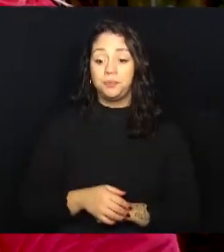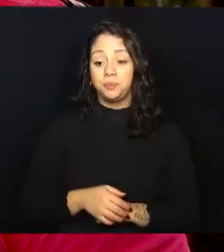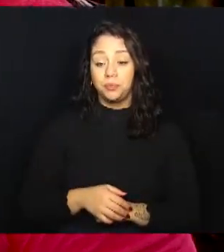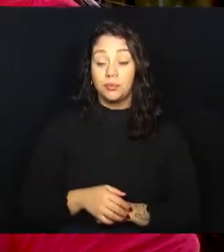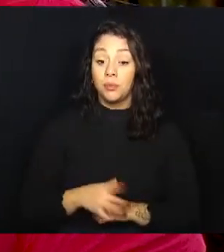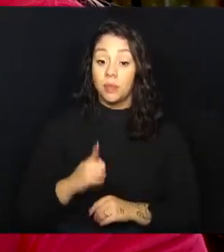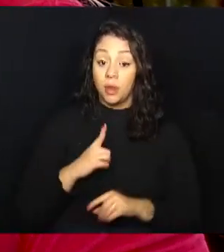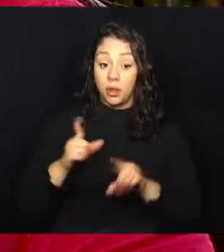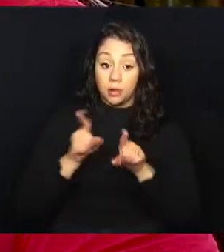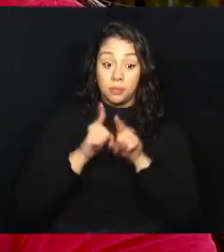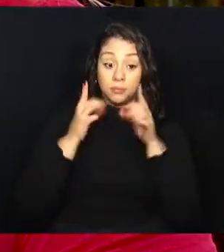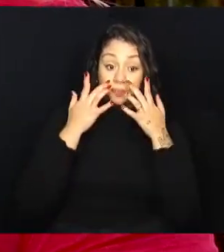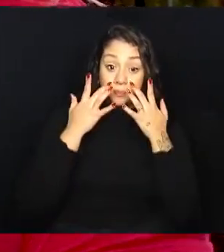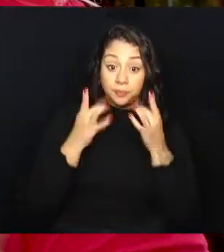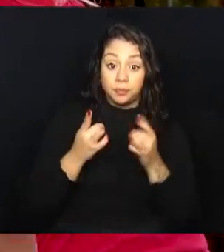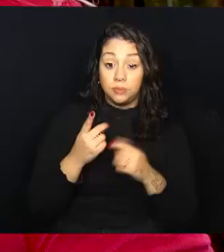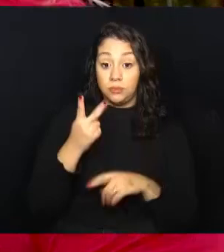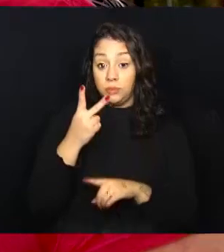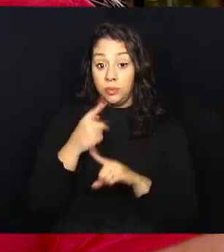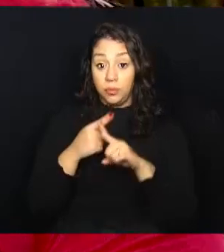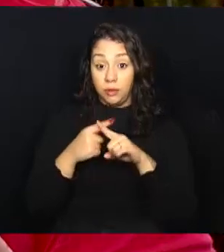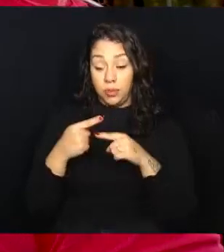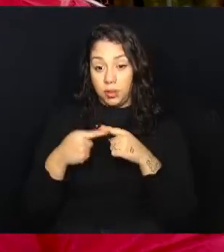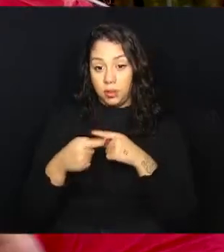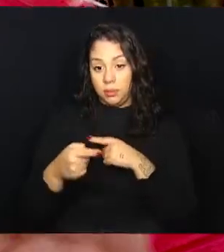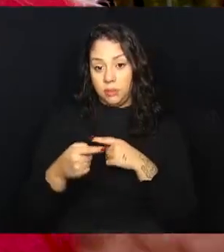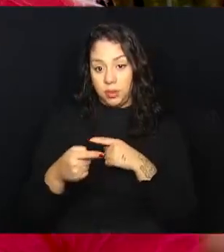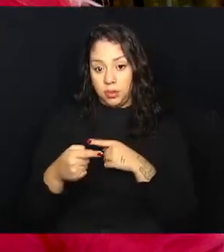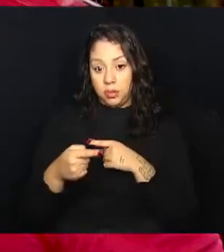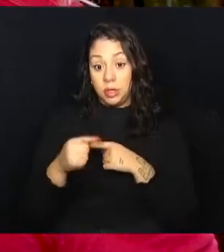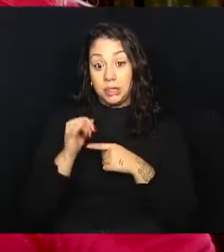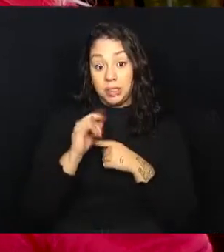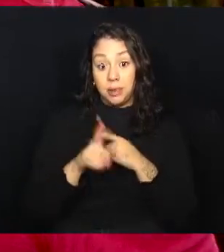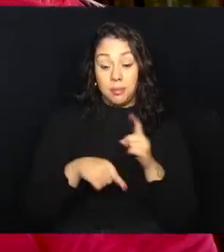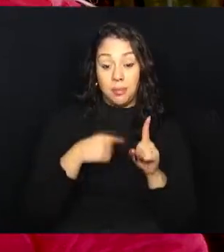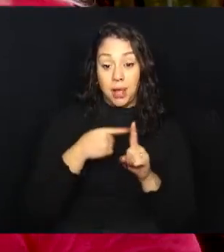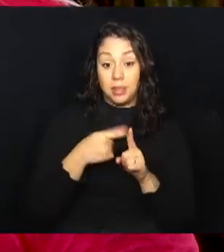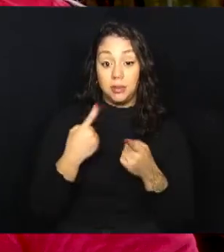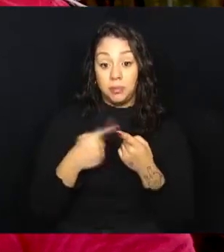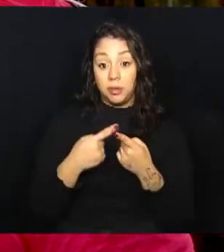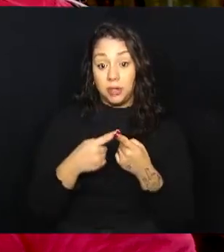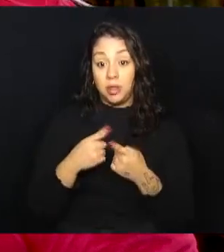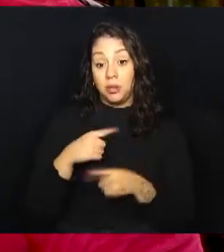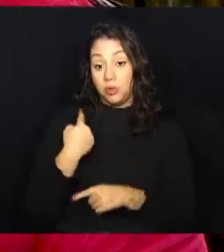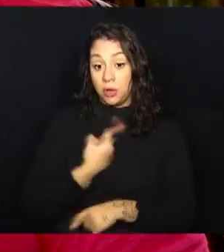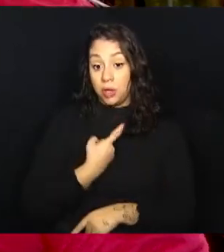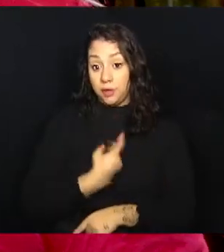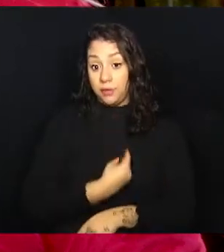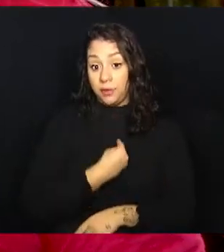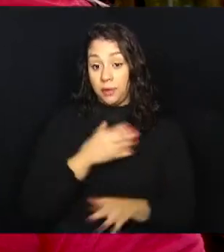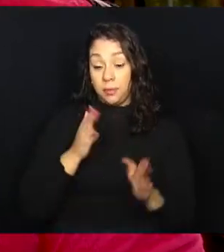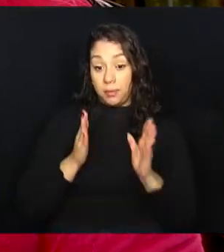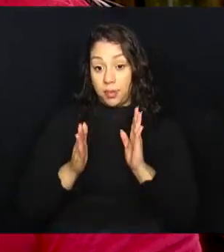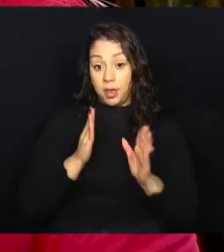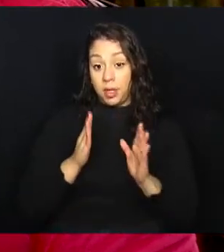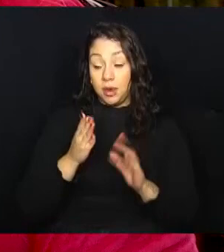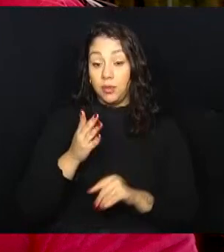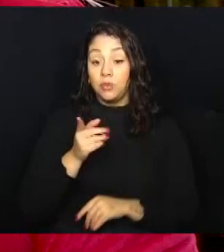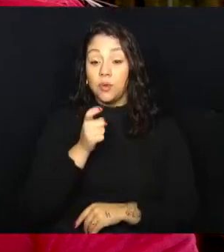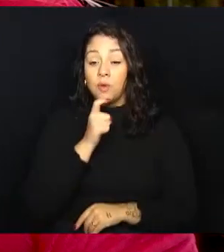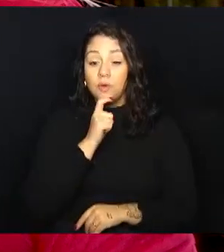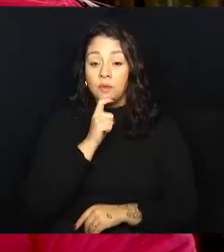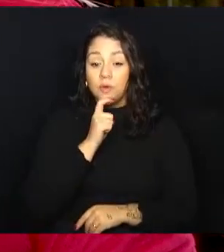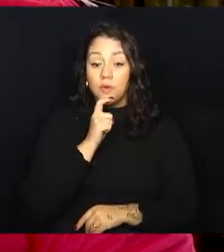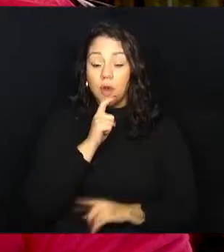água. Dá uma atenção assim, 2 vezes na semana, não mais que isso. Porque mesmo que nós